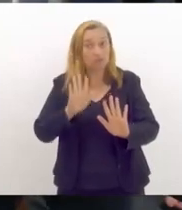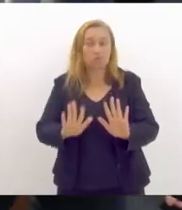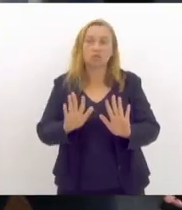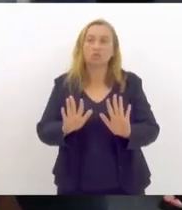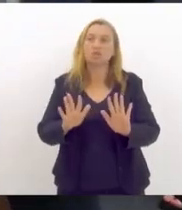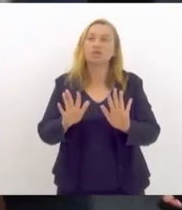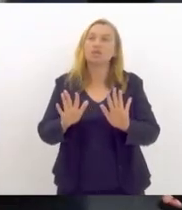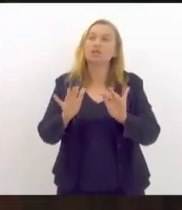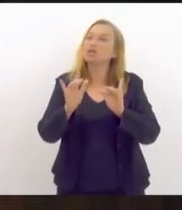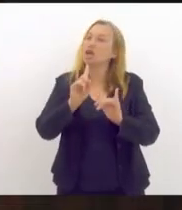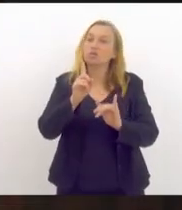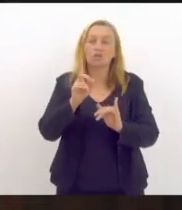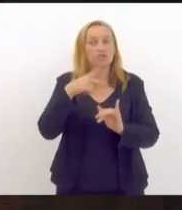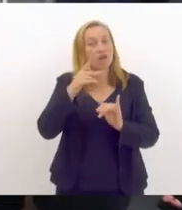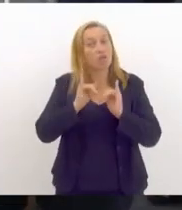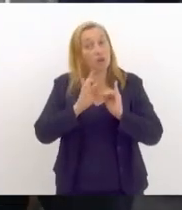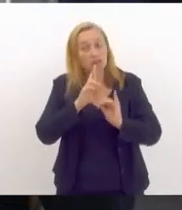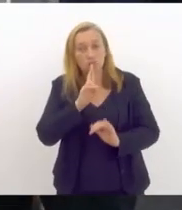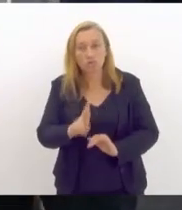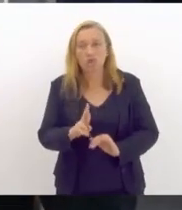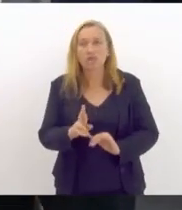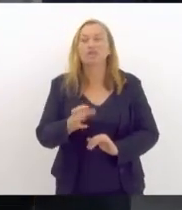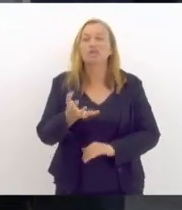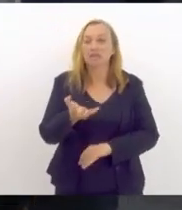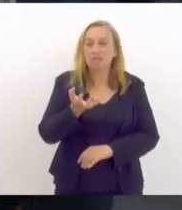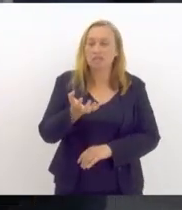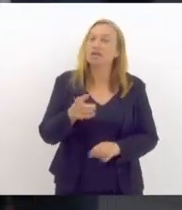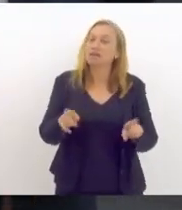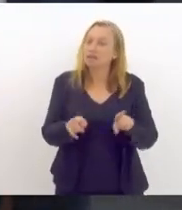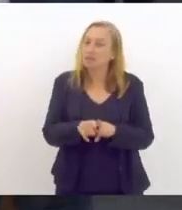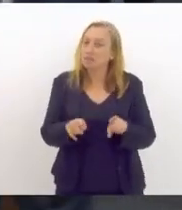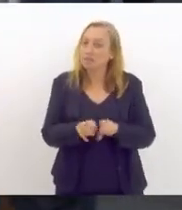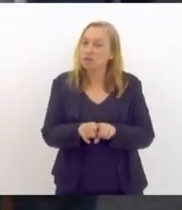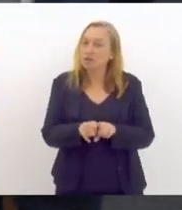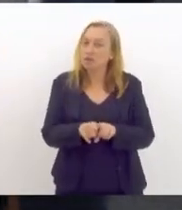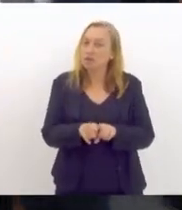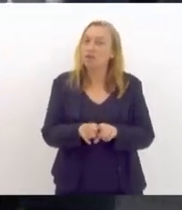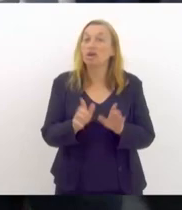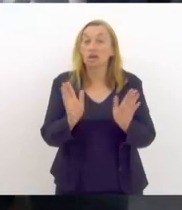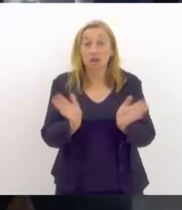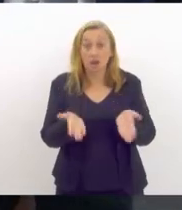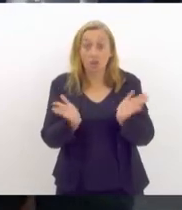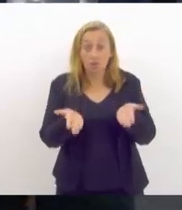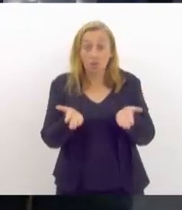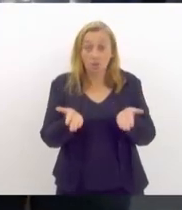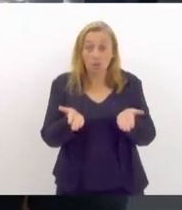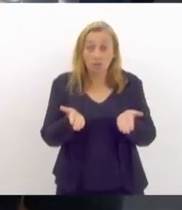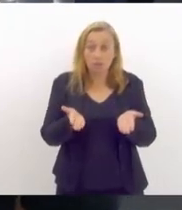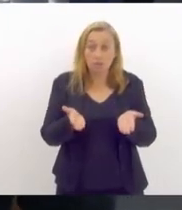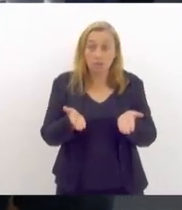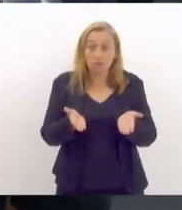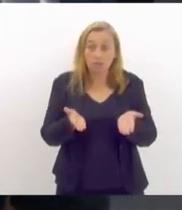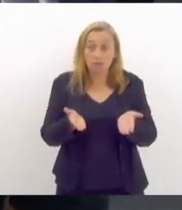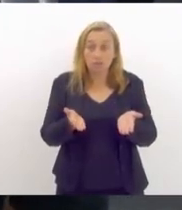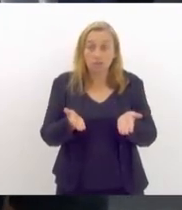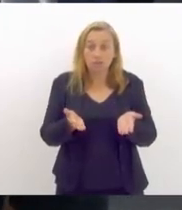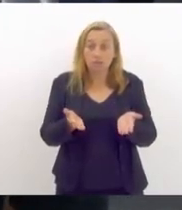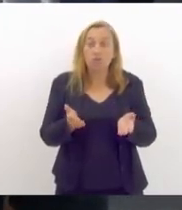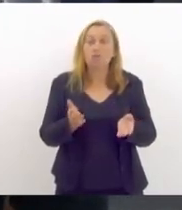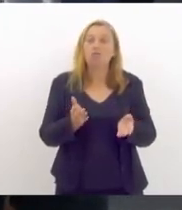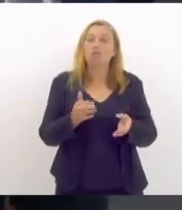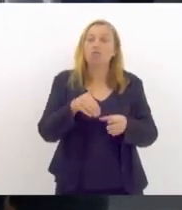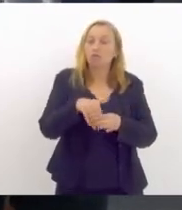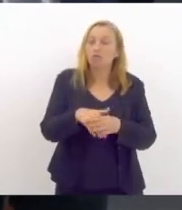anunciado o resultado não se vossa excelência se quiser fazer então um procedimento em que agora enquanto se criando os votos encontrarem